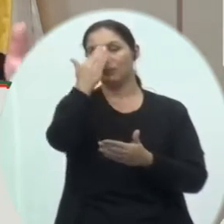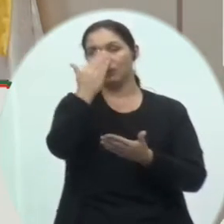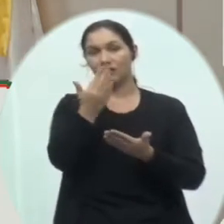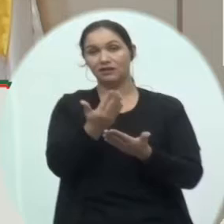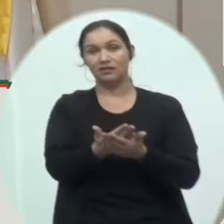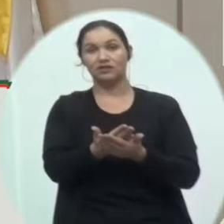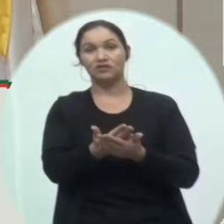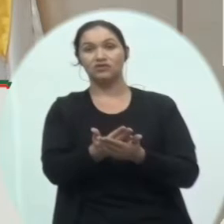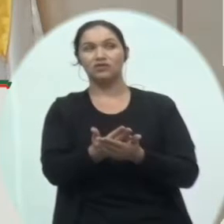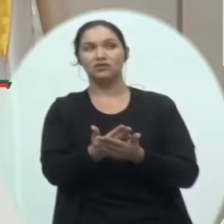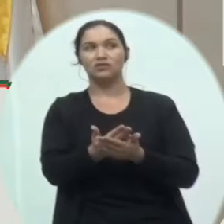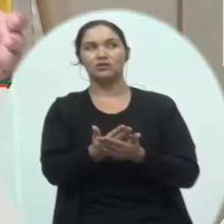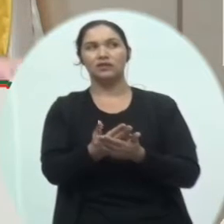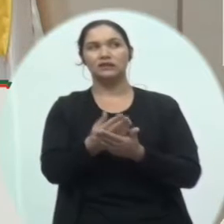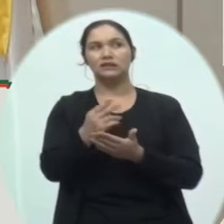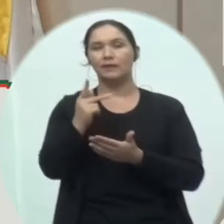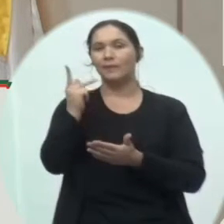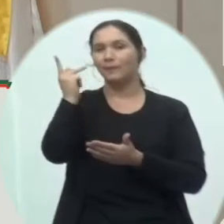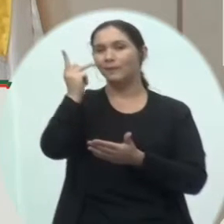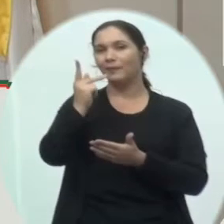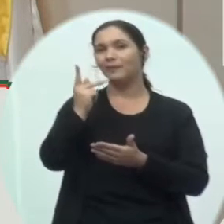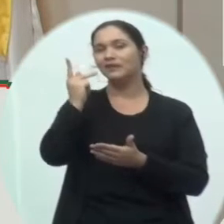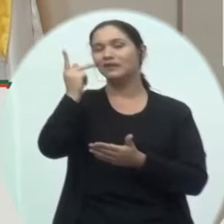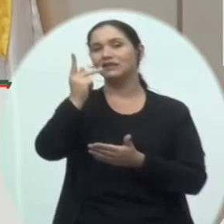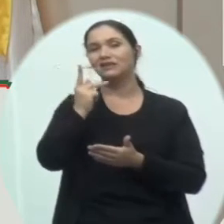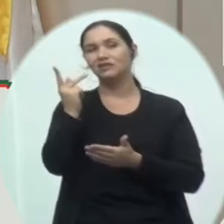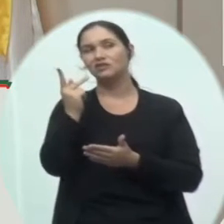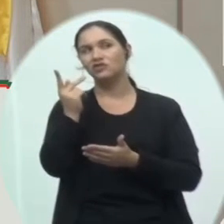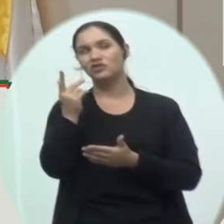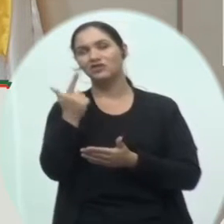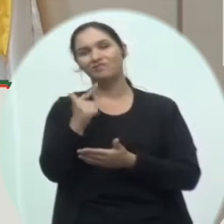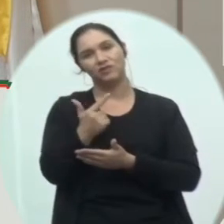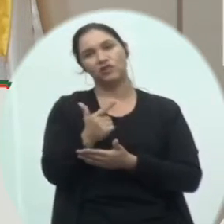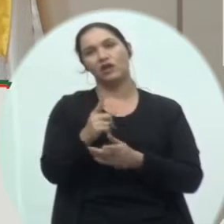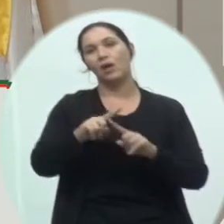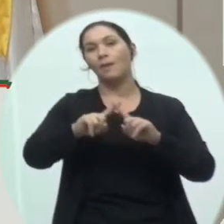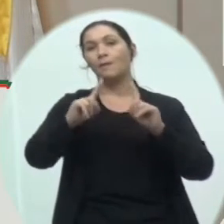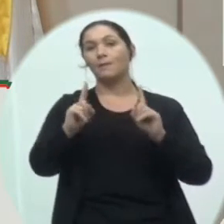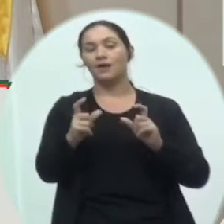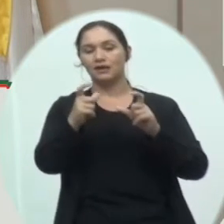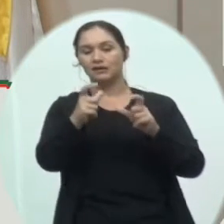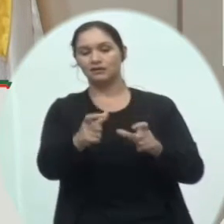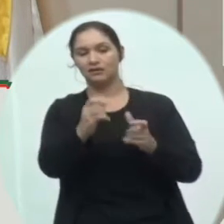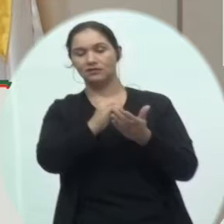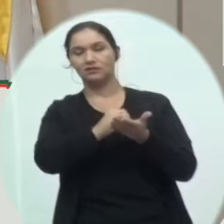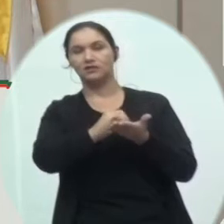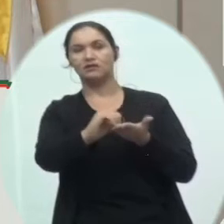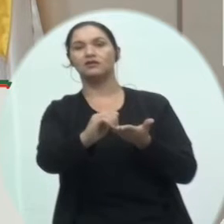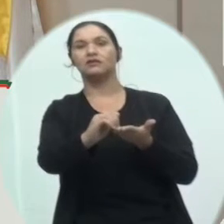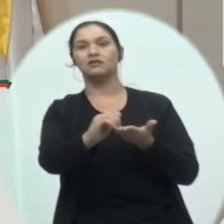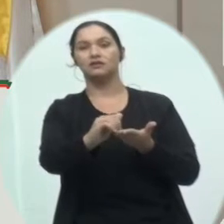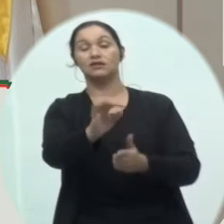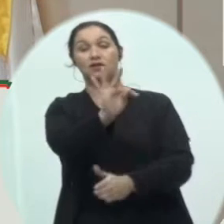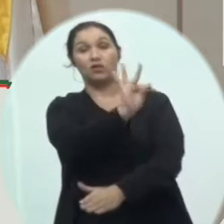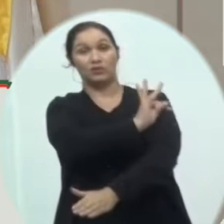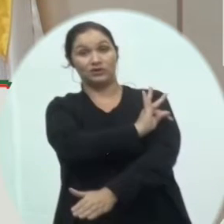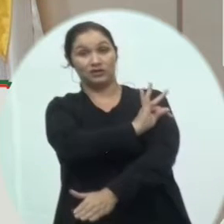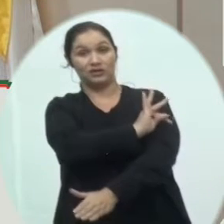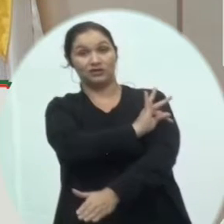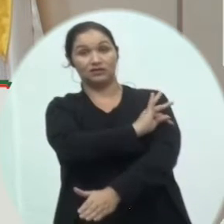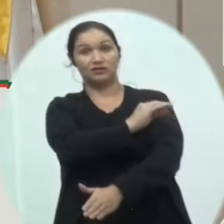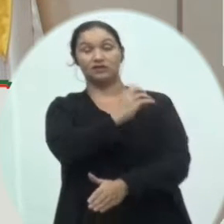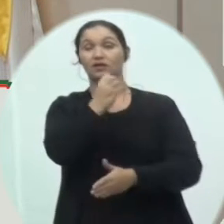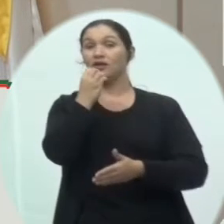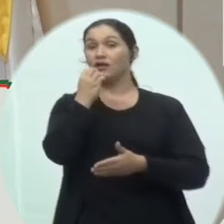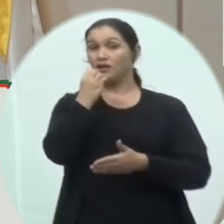habilidade política, né? Mas enfim, mas ela à frente da secretaria como uma pessoa técnica era